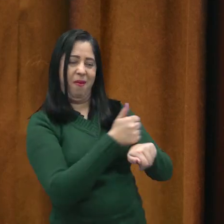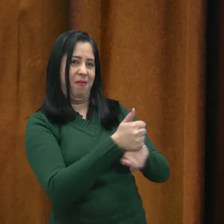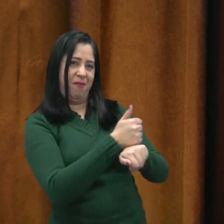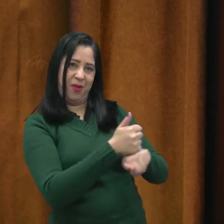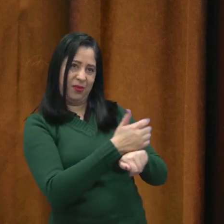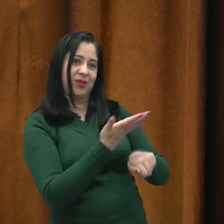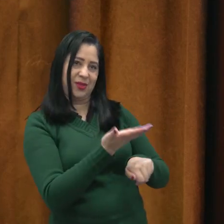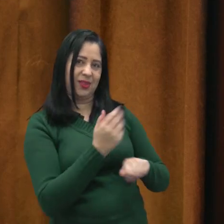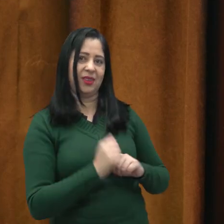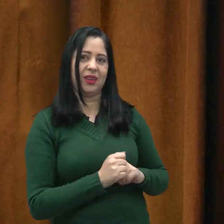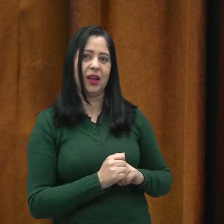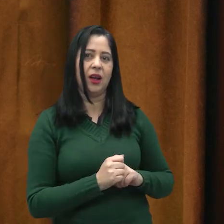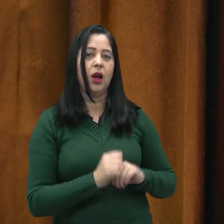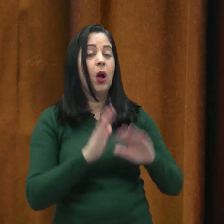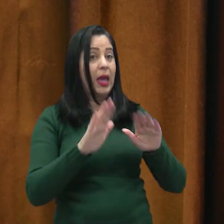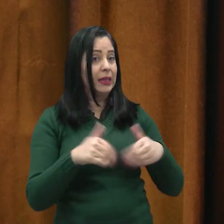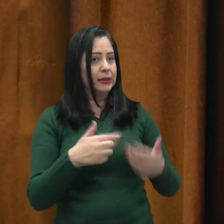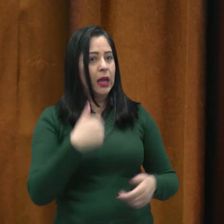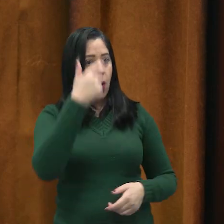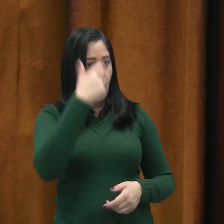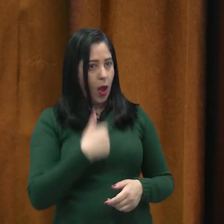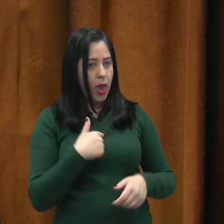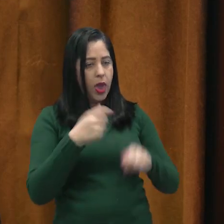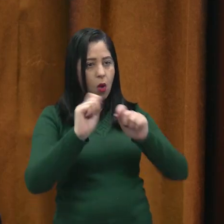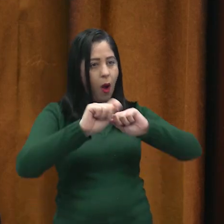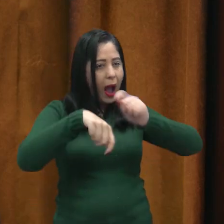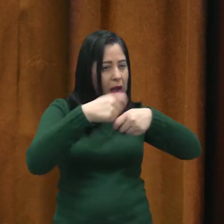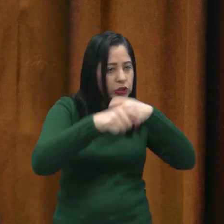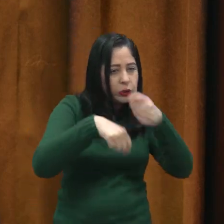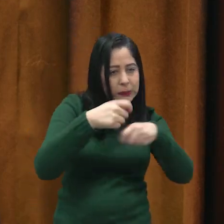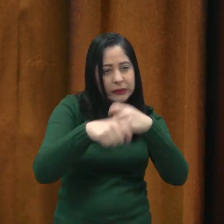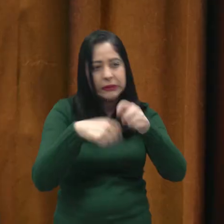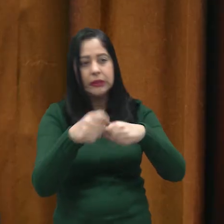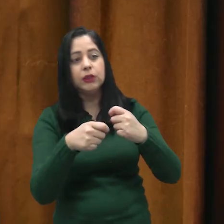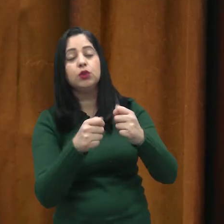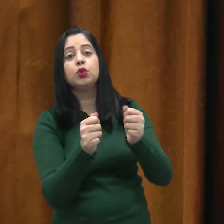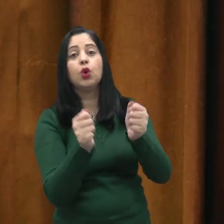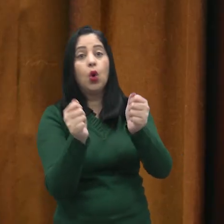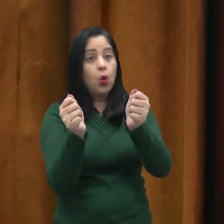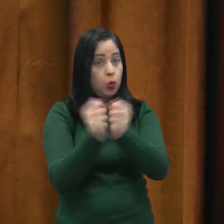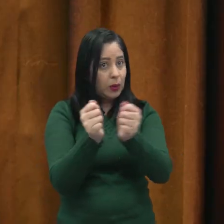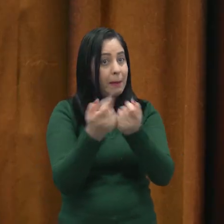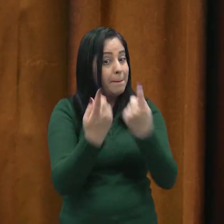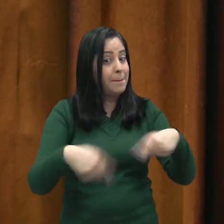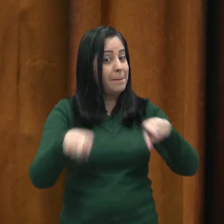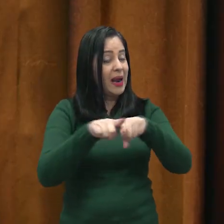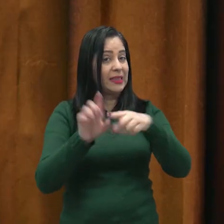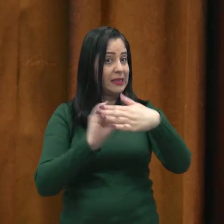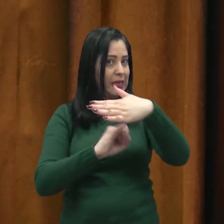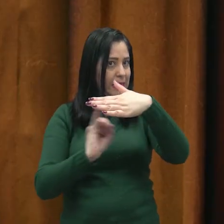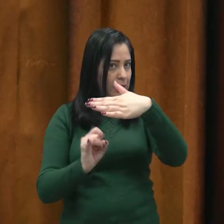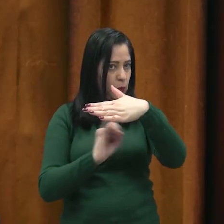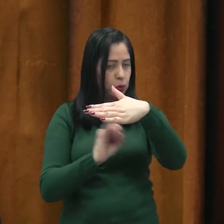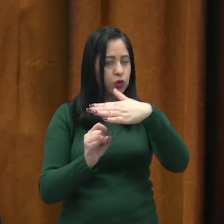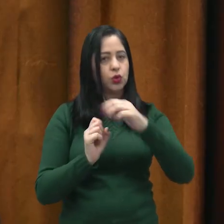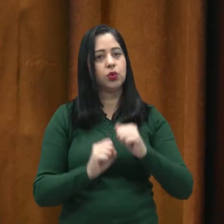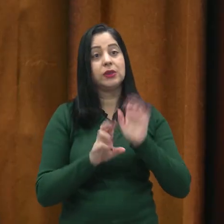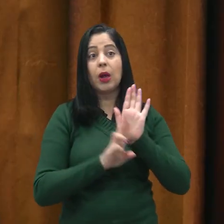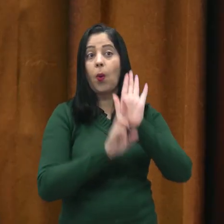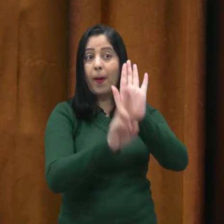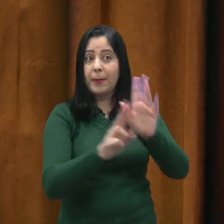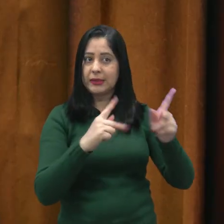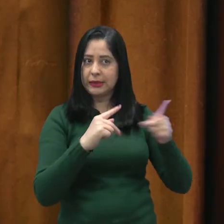né? E então eu faço essa gestão junto com as modalidades, com as entidades que representam São José dos